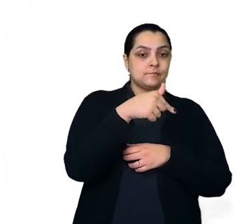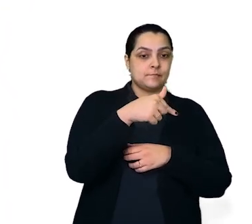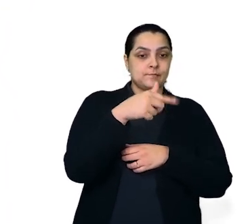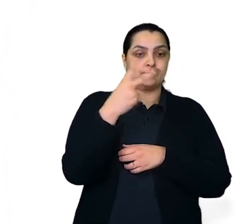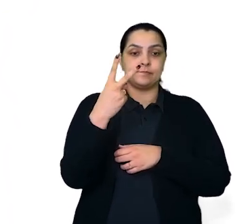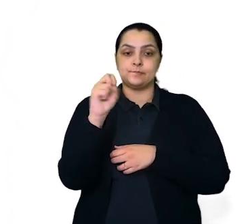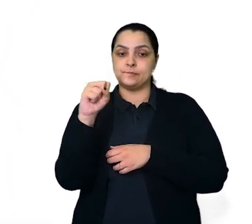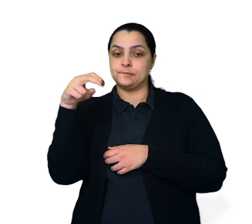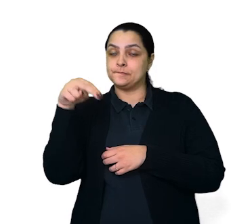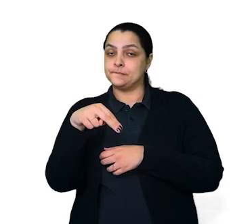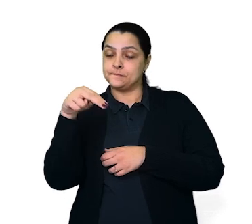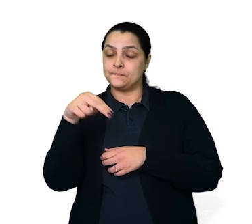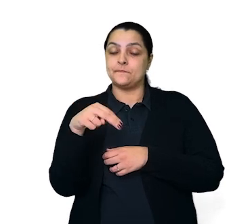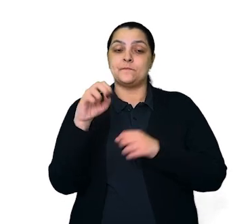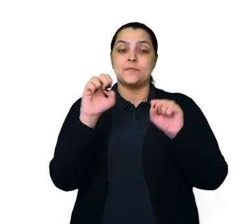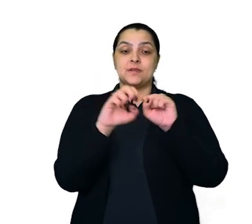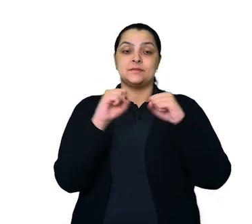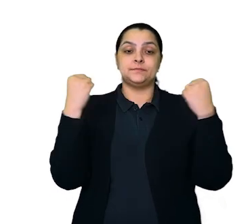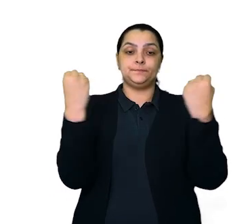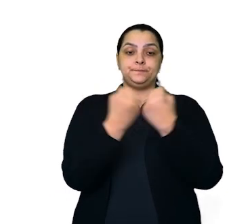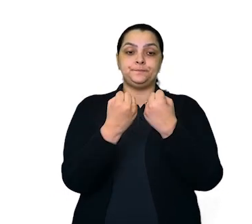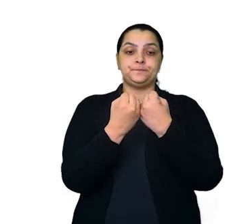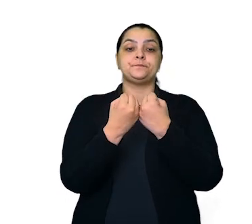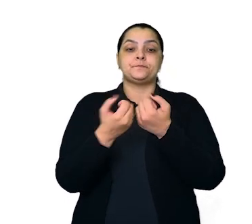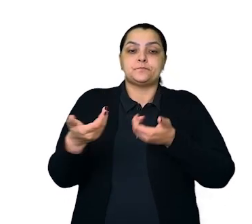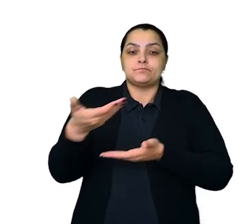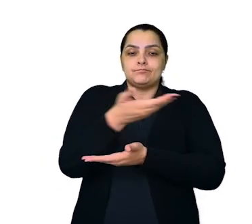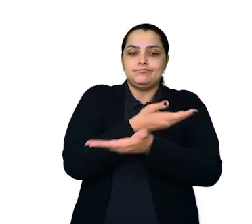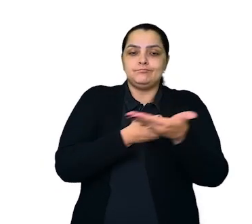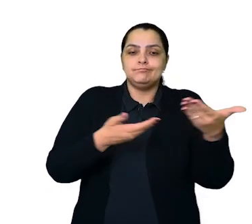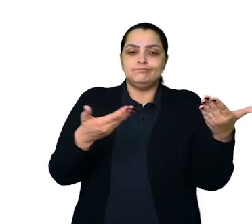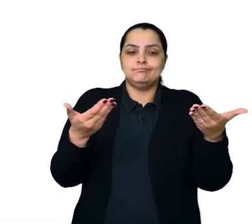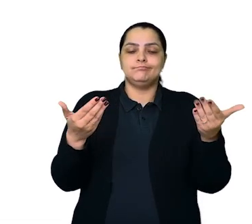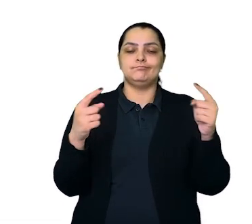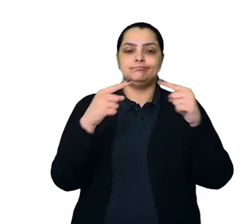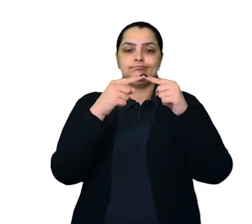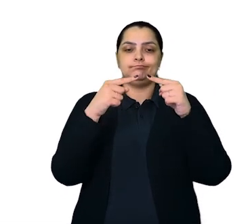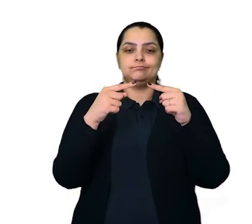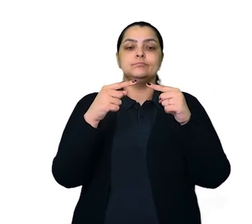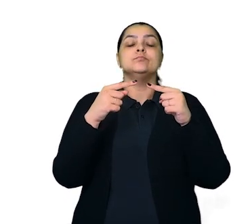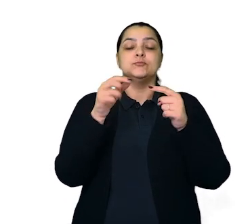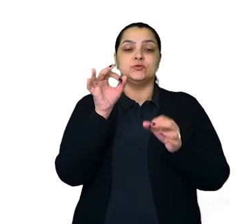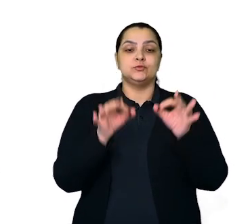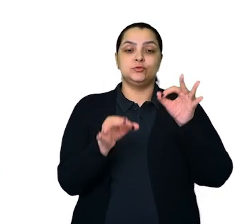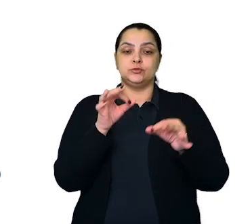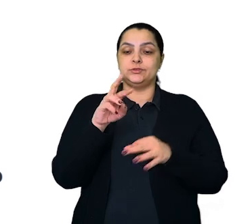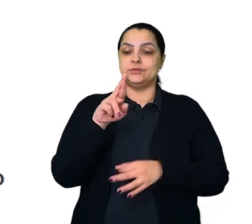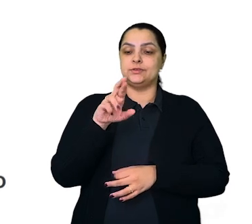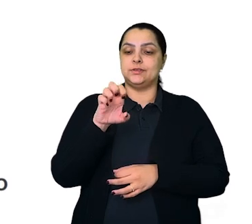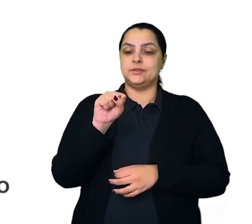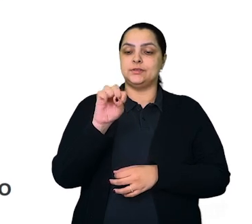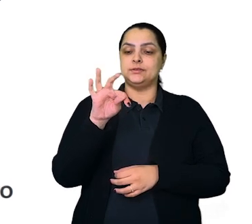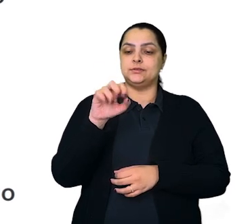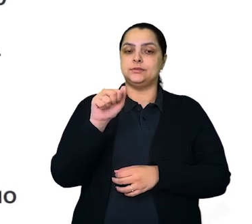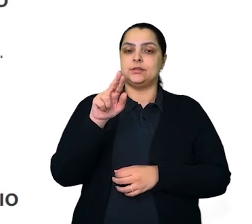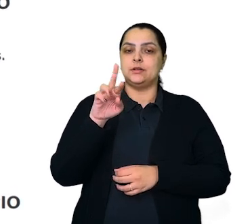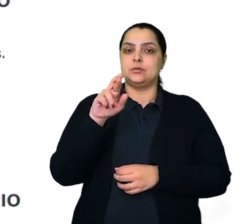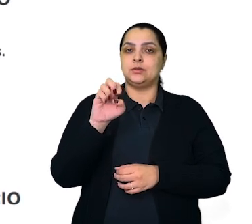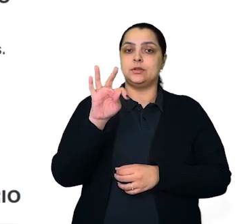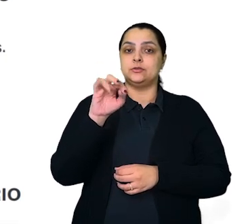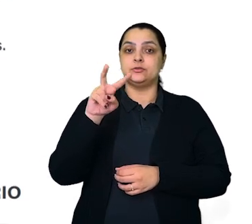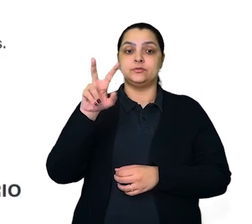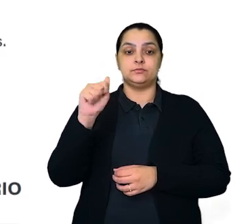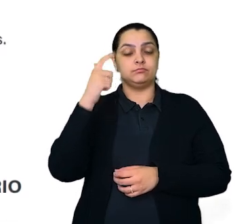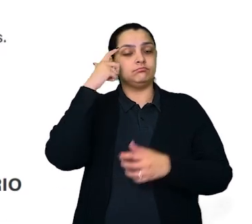e 28 de novembro o seminário A Arte de Conviver, a Justiça Restaurativa nas Instituições. O evento